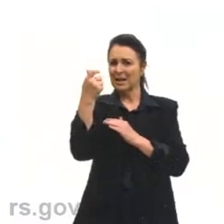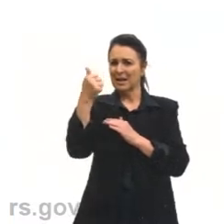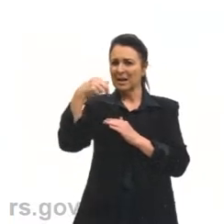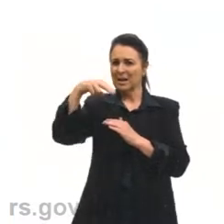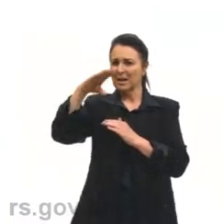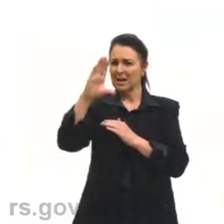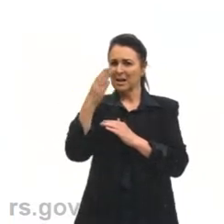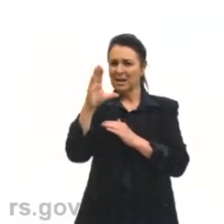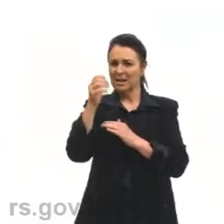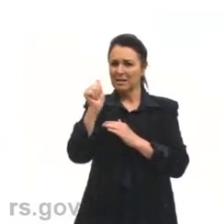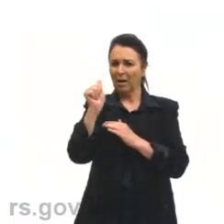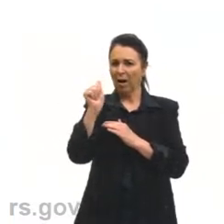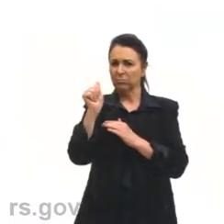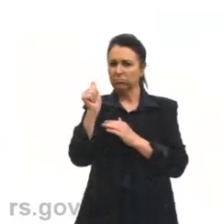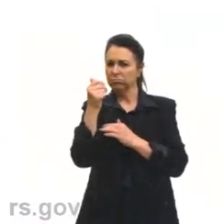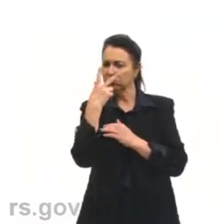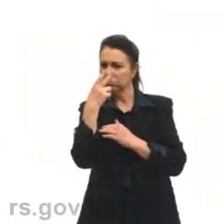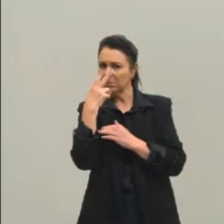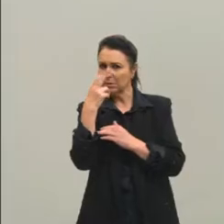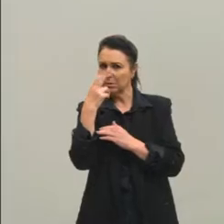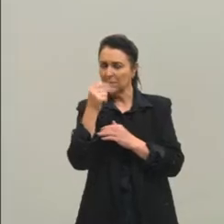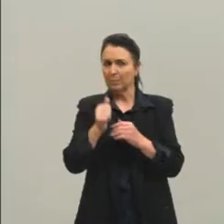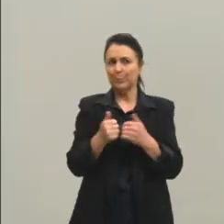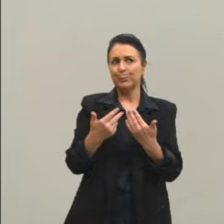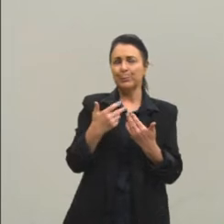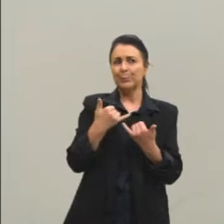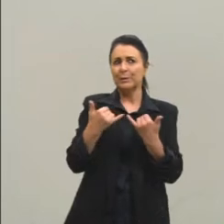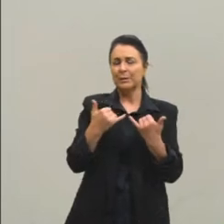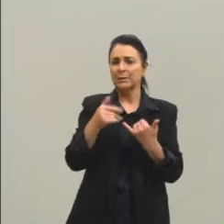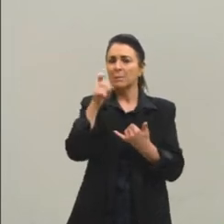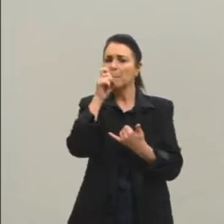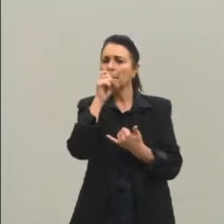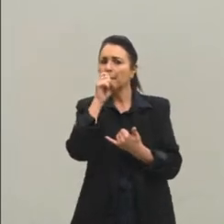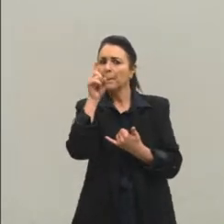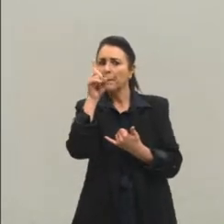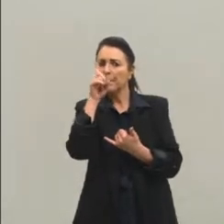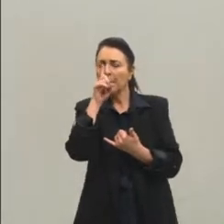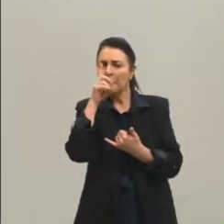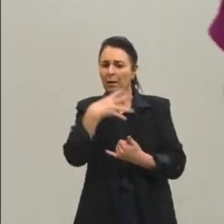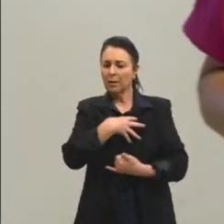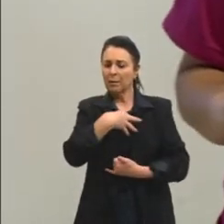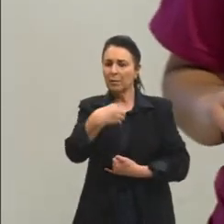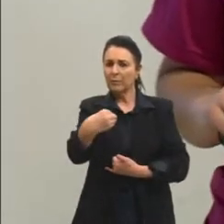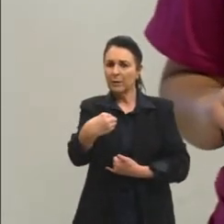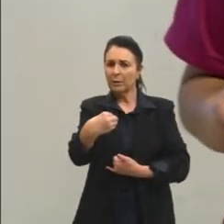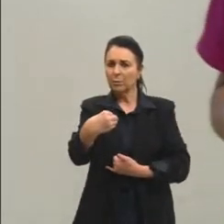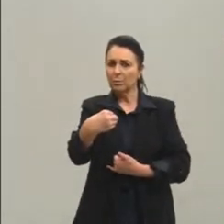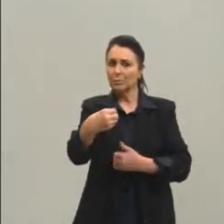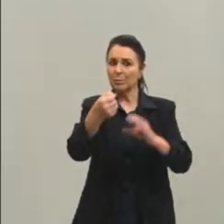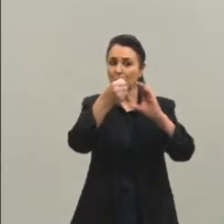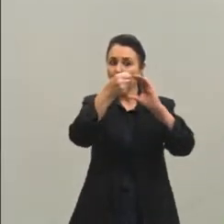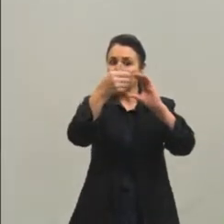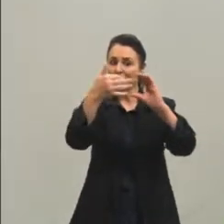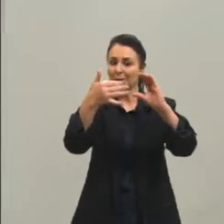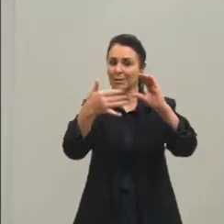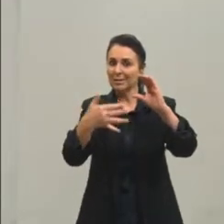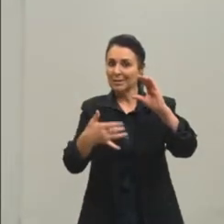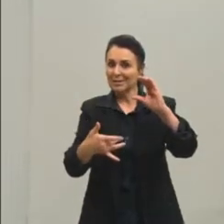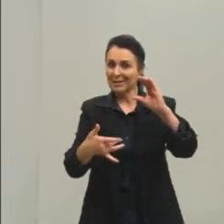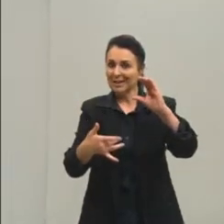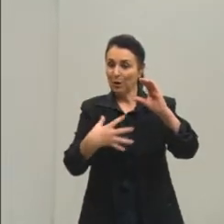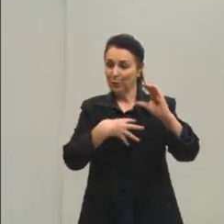semelhança se nós falarmos de pais e filhos né O que a gente Ela traz de característica do nossos pais